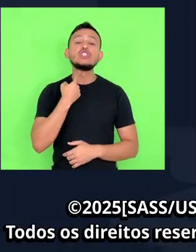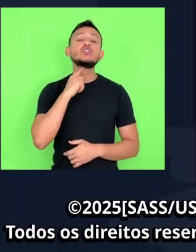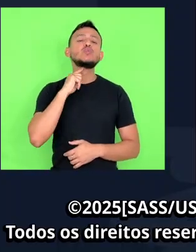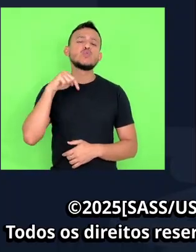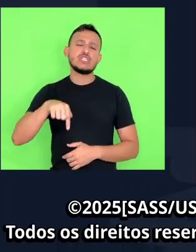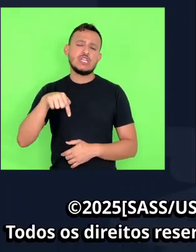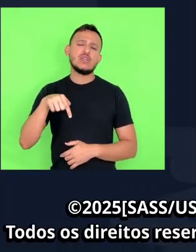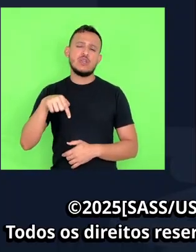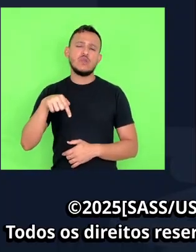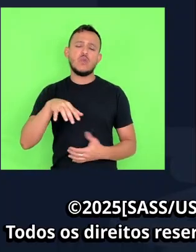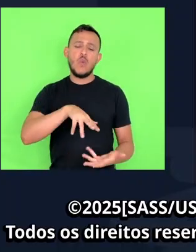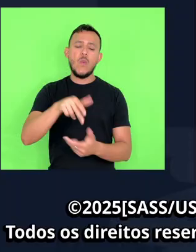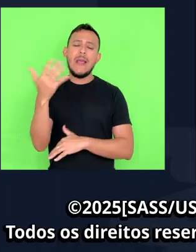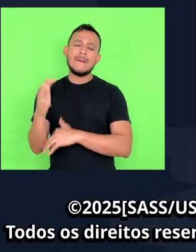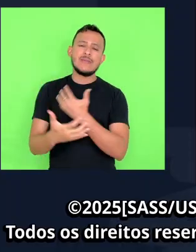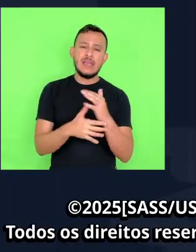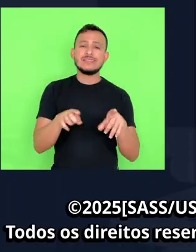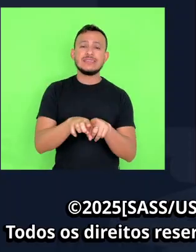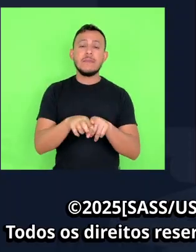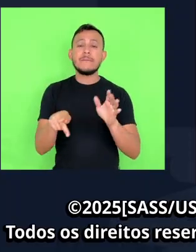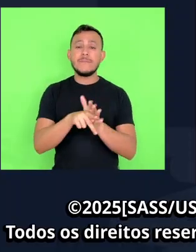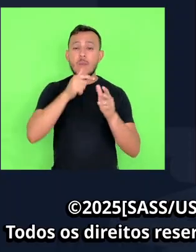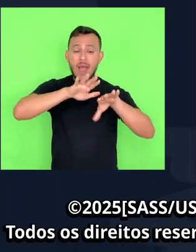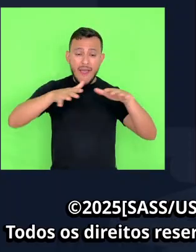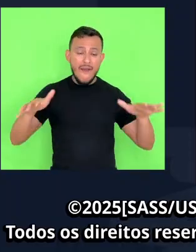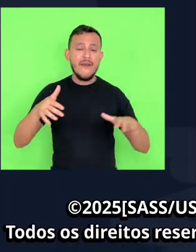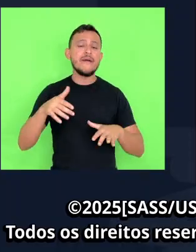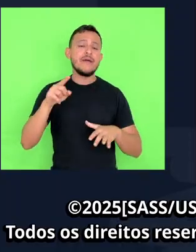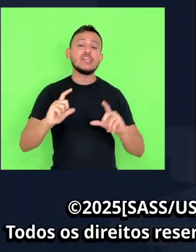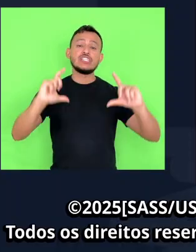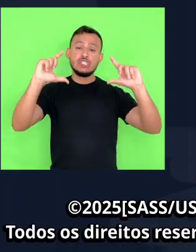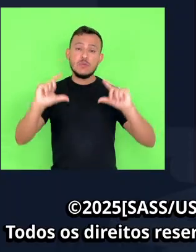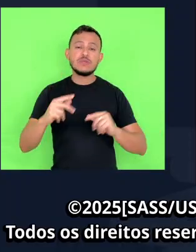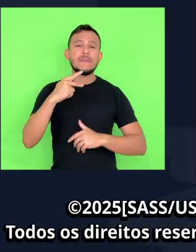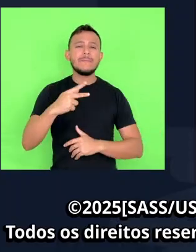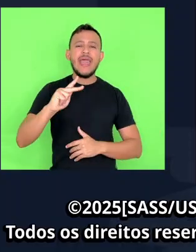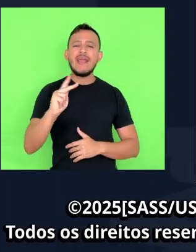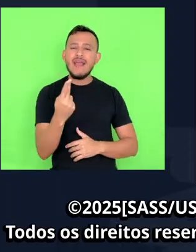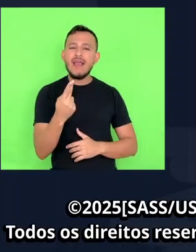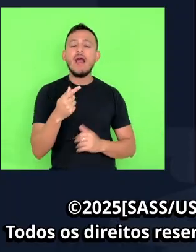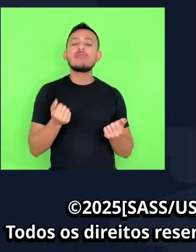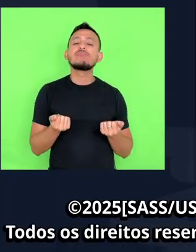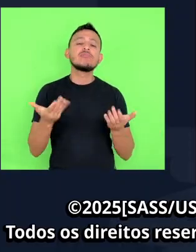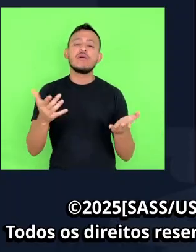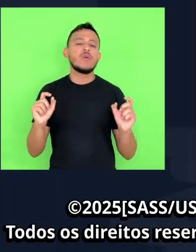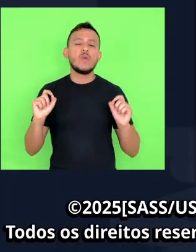ambiente. Acidificação dos oceanos, é o sétimo, diminuição do pH, ou seja, tornando